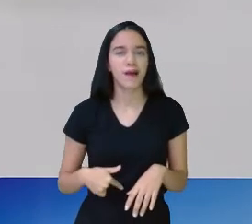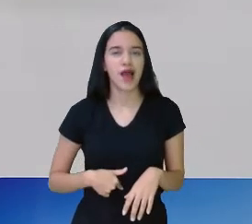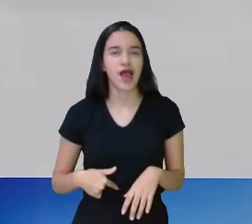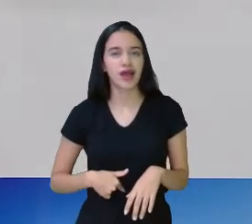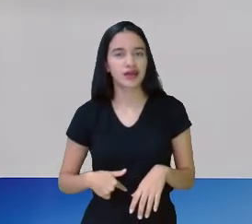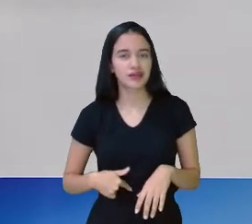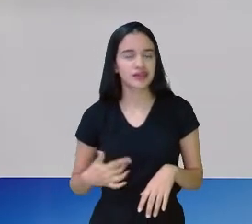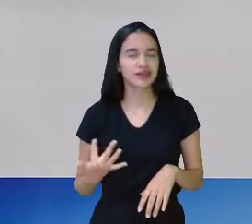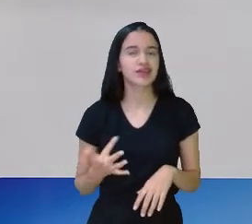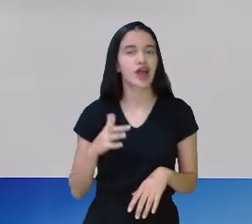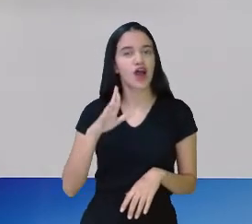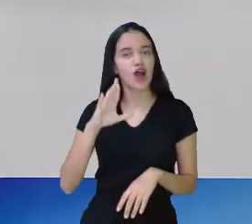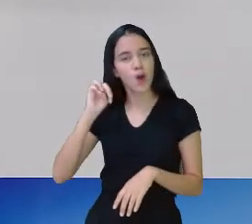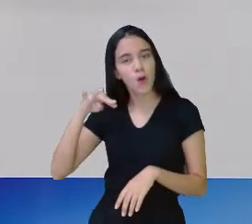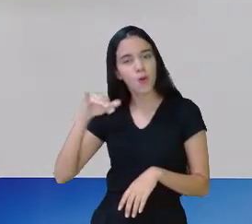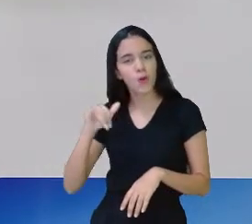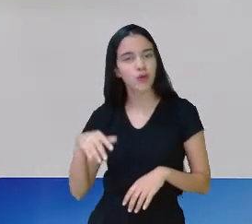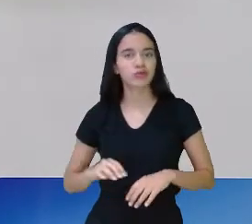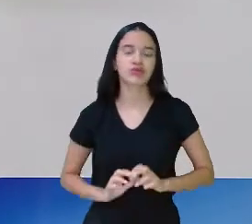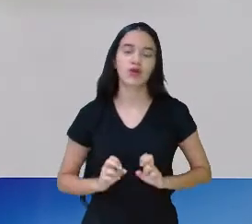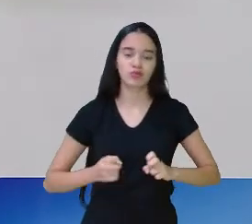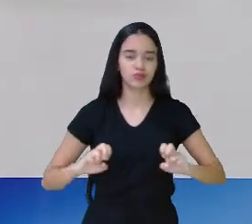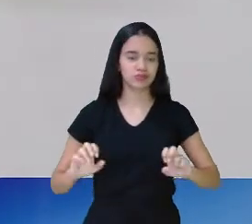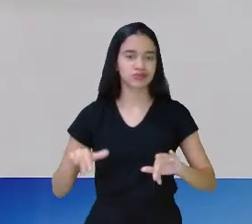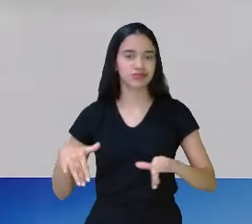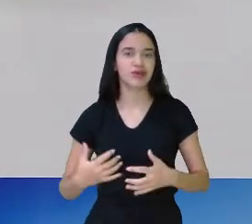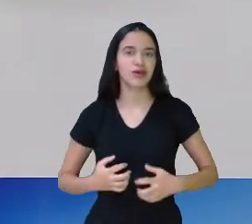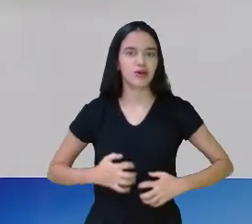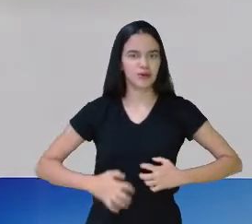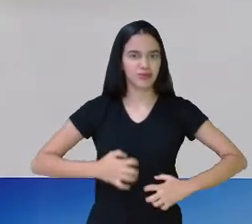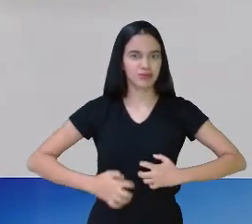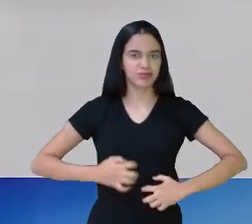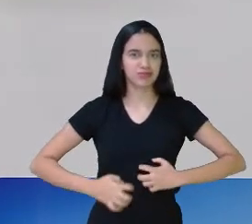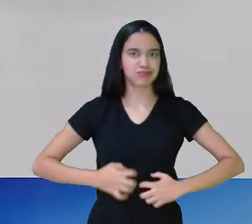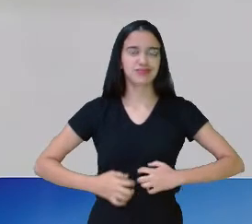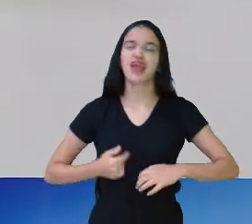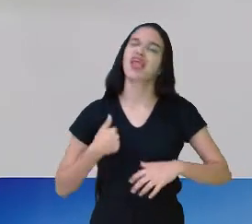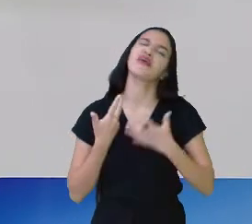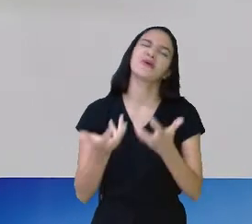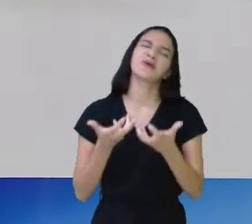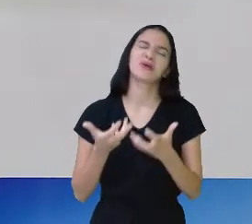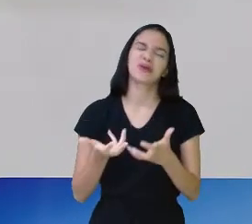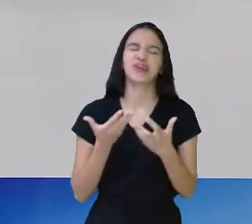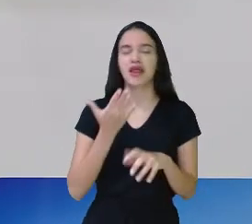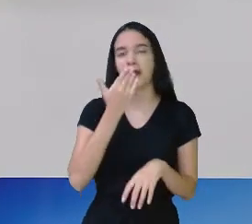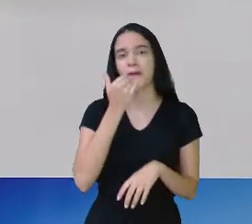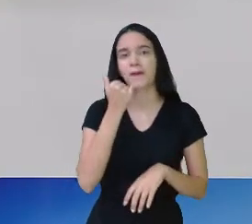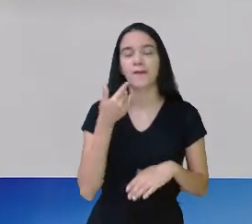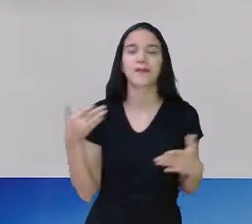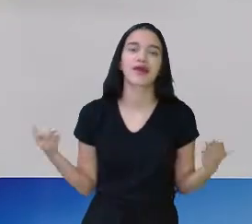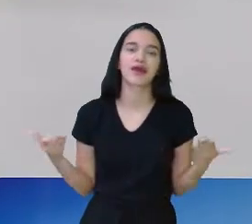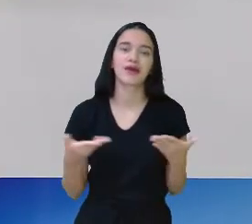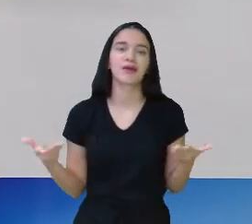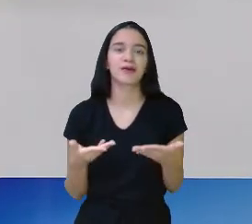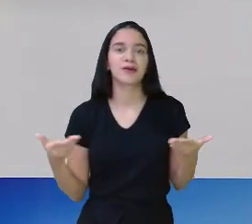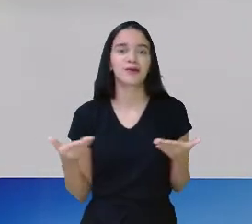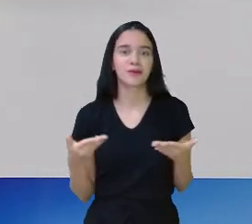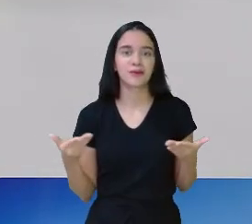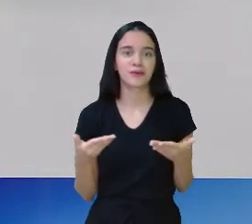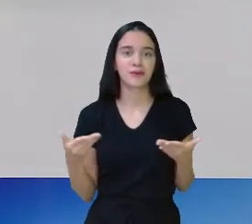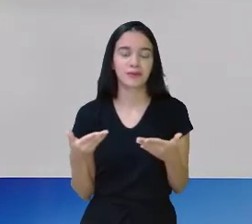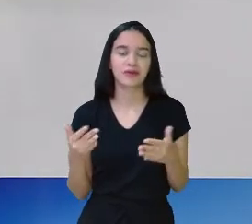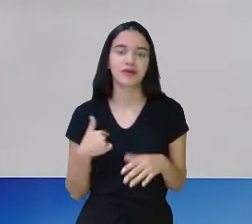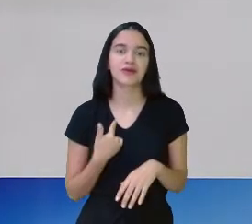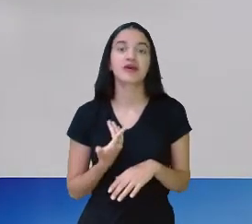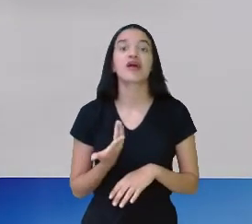roncando um pouquinho, que é para comer uma coisinha, né? Eu até queria comer uma coisinha agora, me arrependi de não ter trazido o